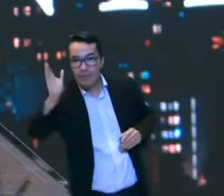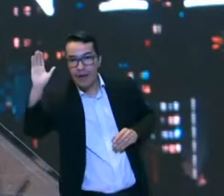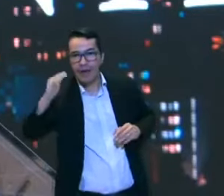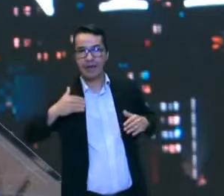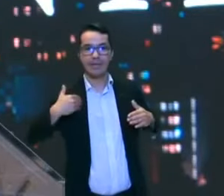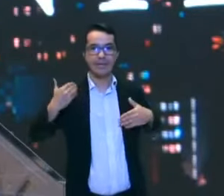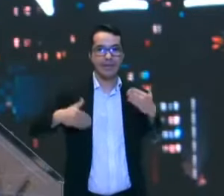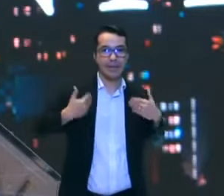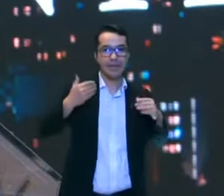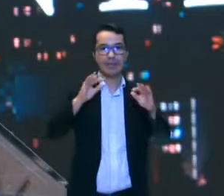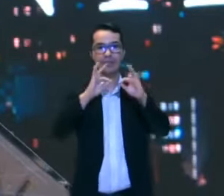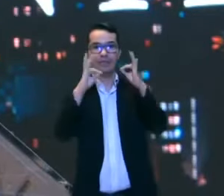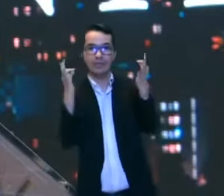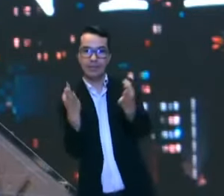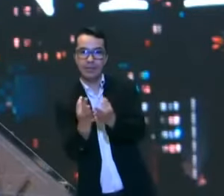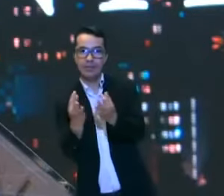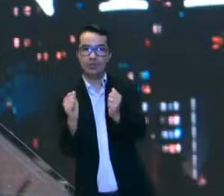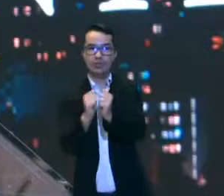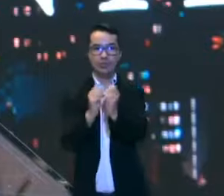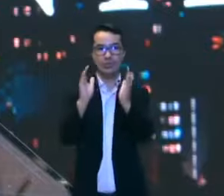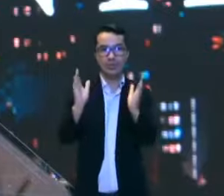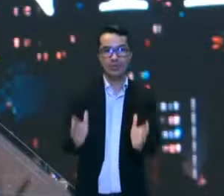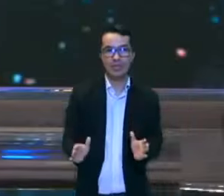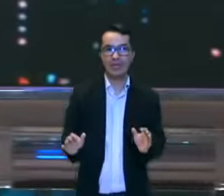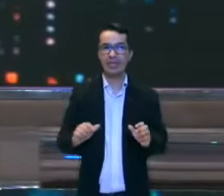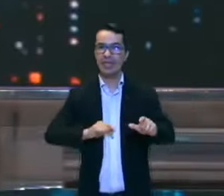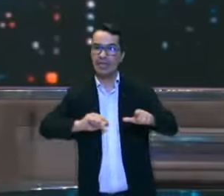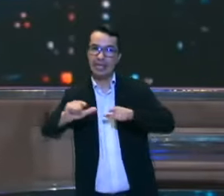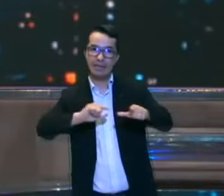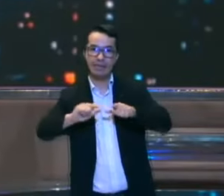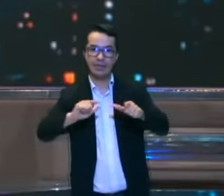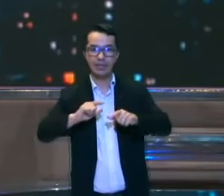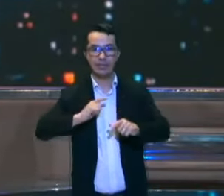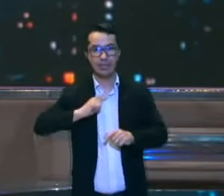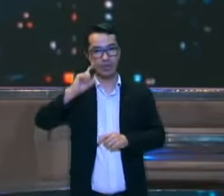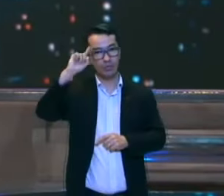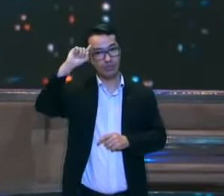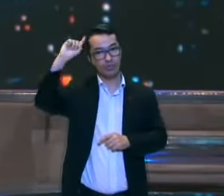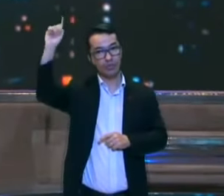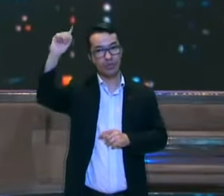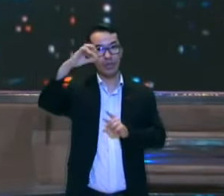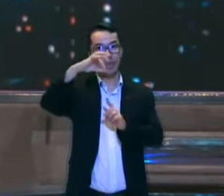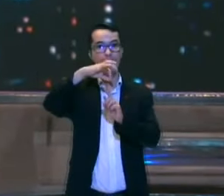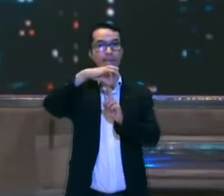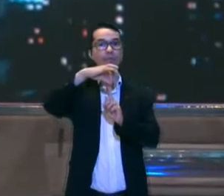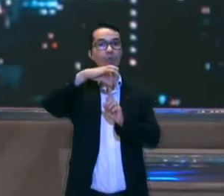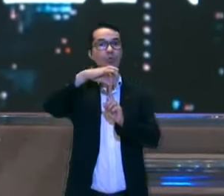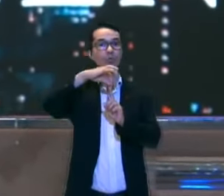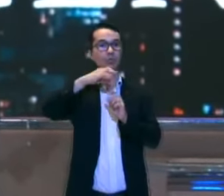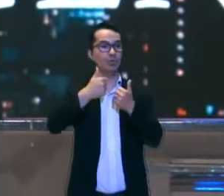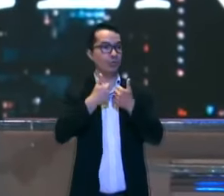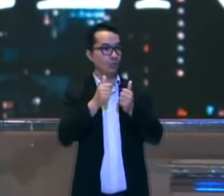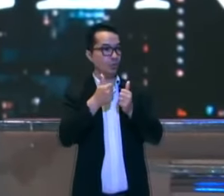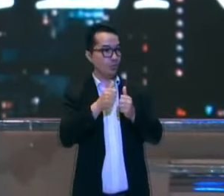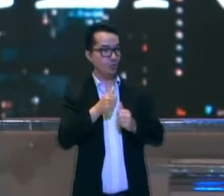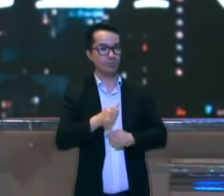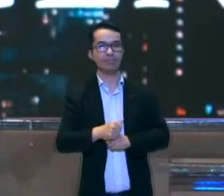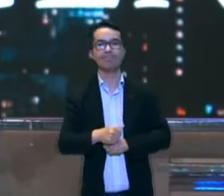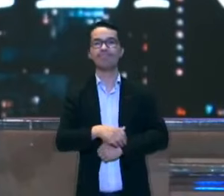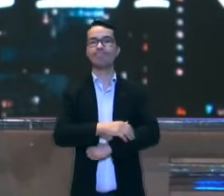tinha terminado o treinamento missionário, ele para no ponto de ônibus. E no ponto de ônibus para um